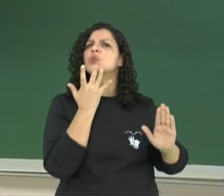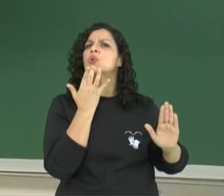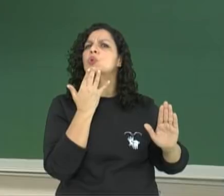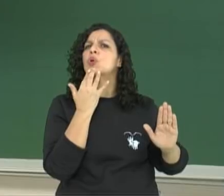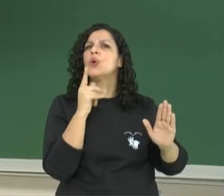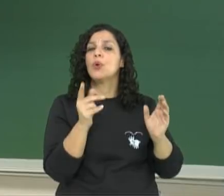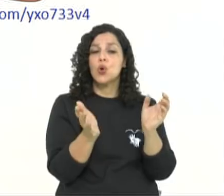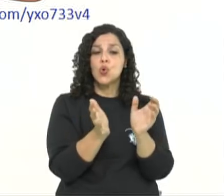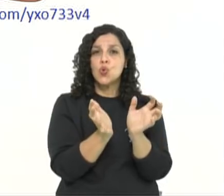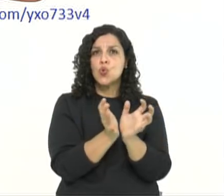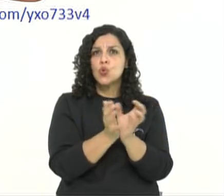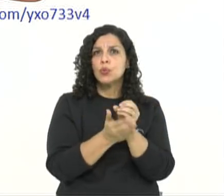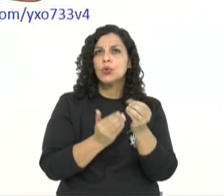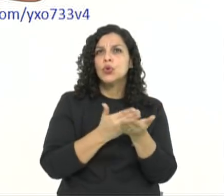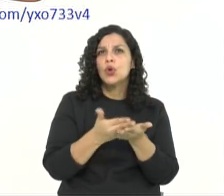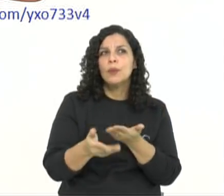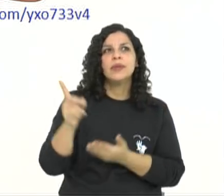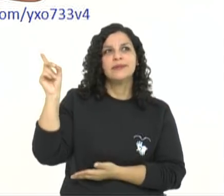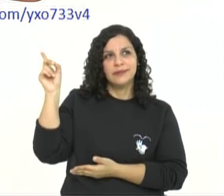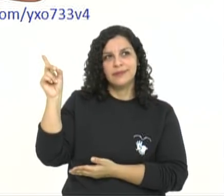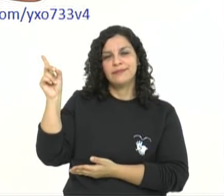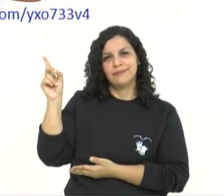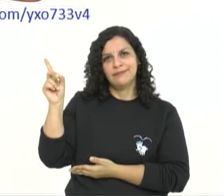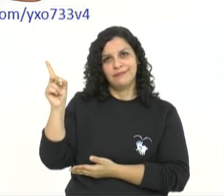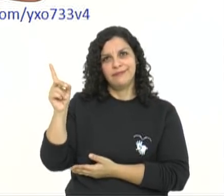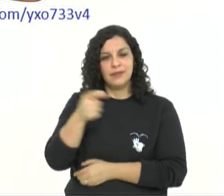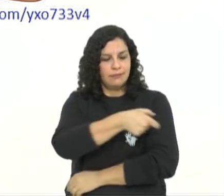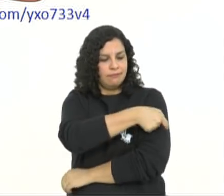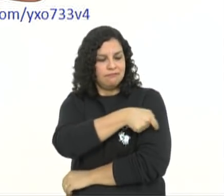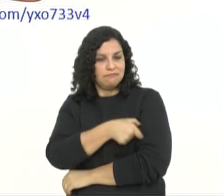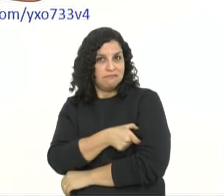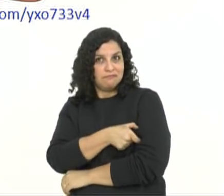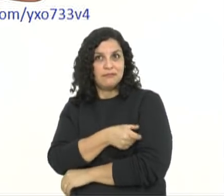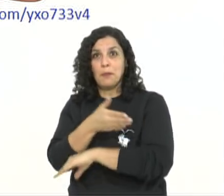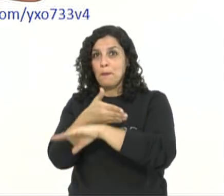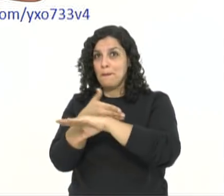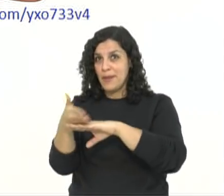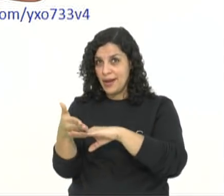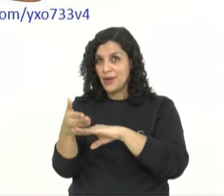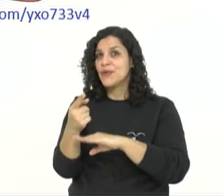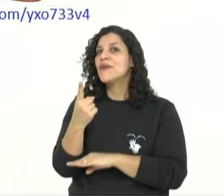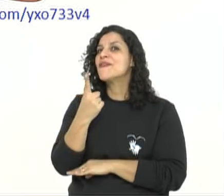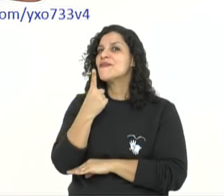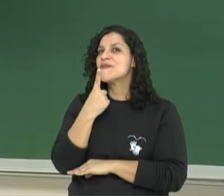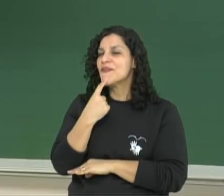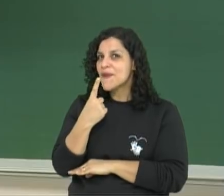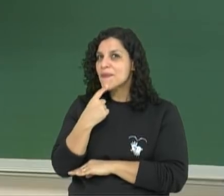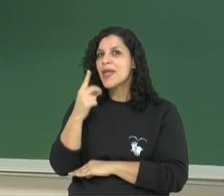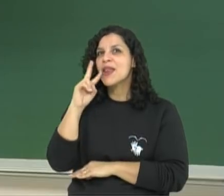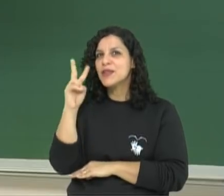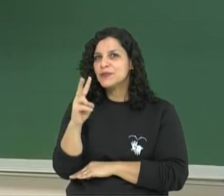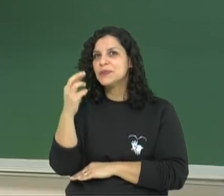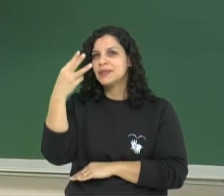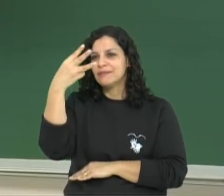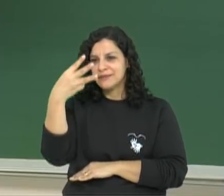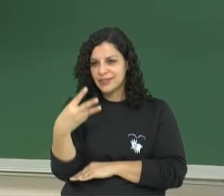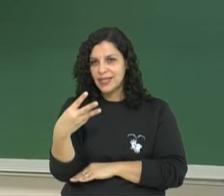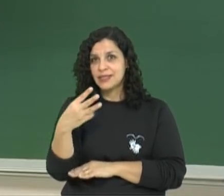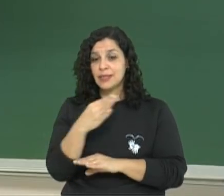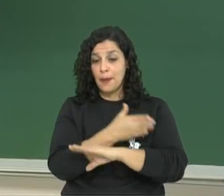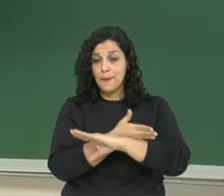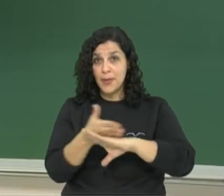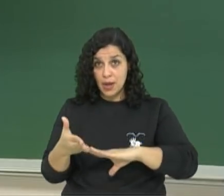cores dos nossos iniciantes? Né? As cordas branca e vermelha, né? Nós vimos lá que eram 3 graduações, toda